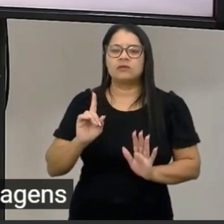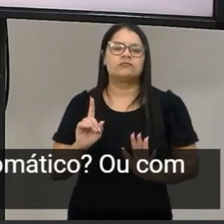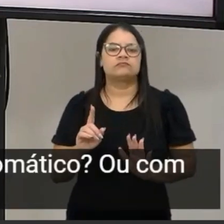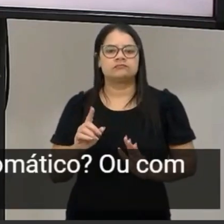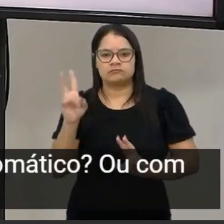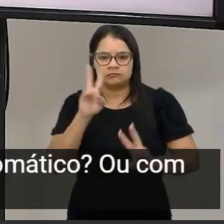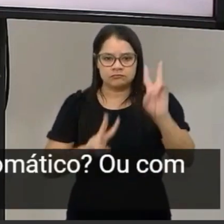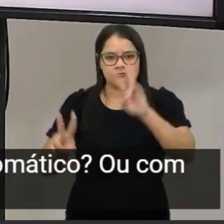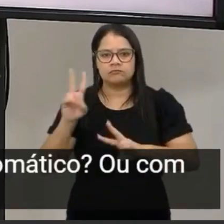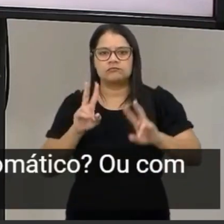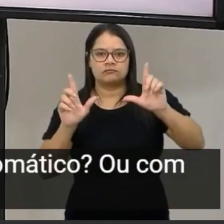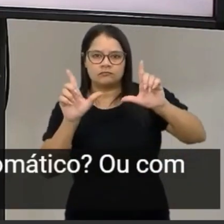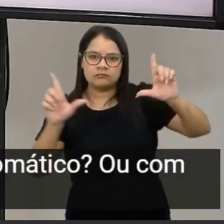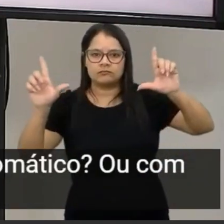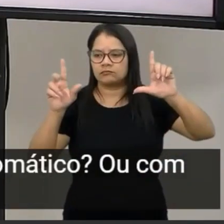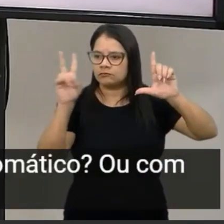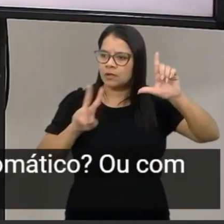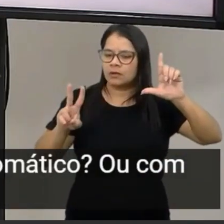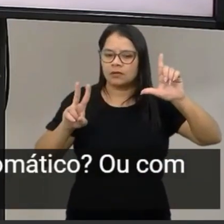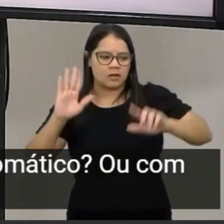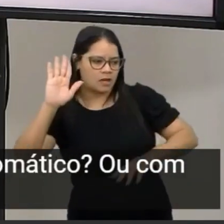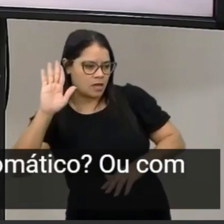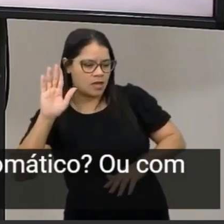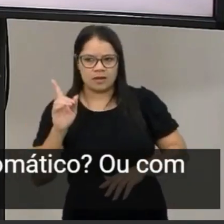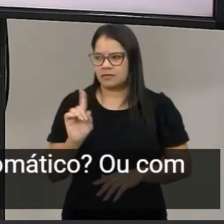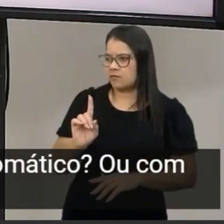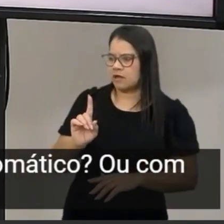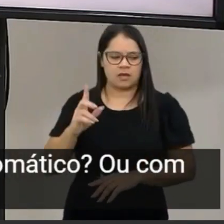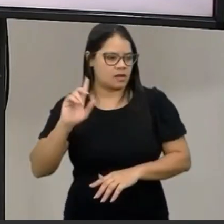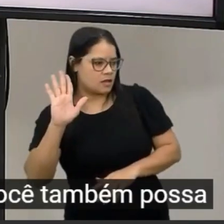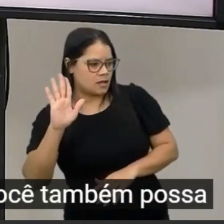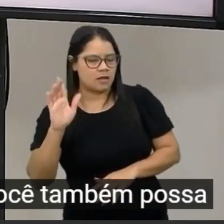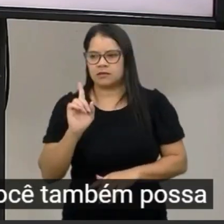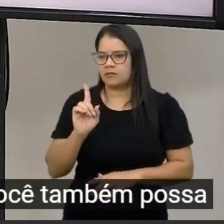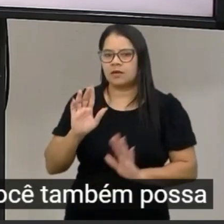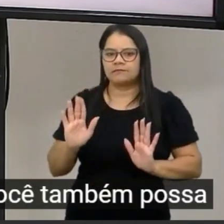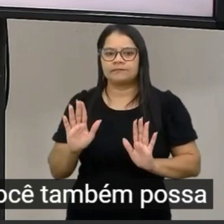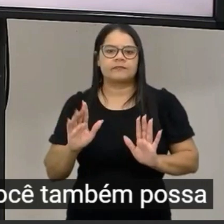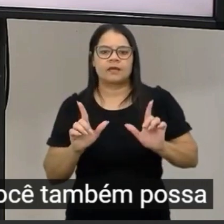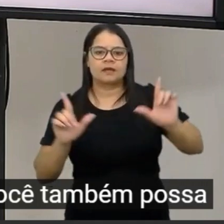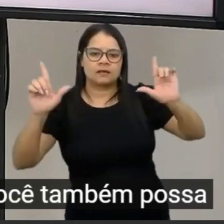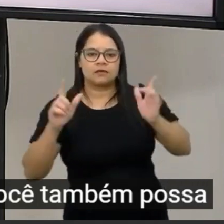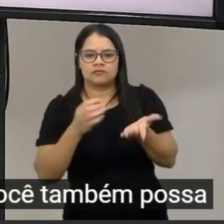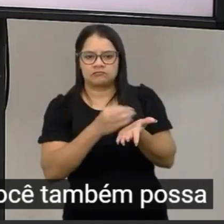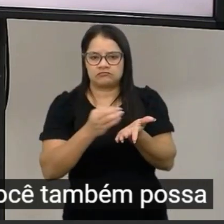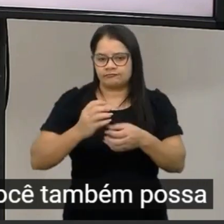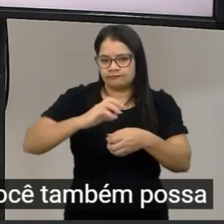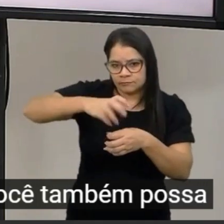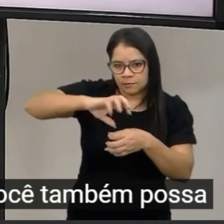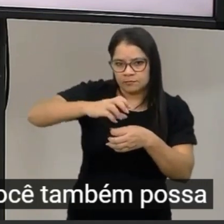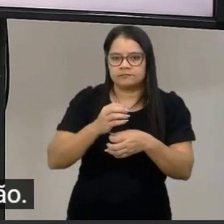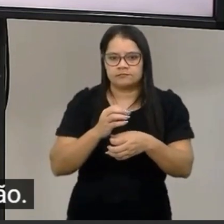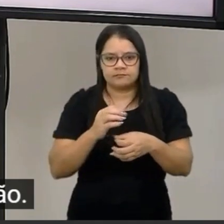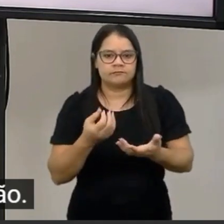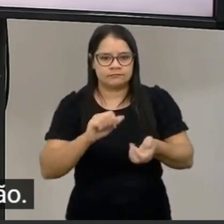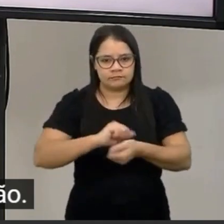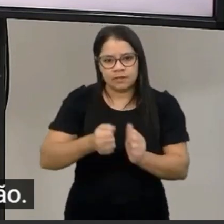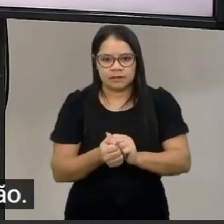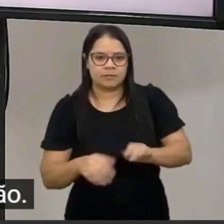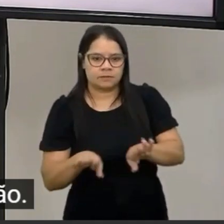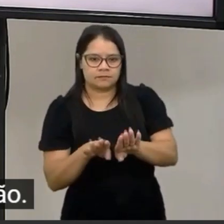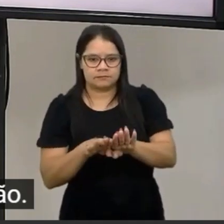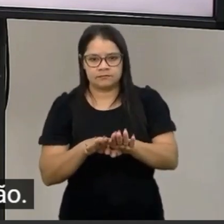mostrar imagens e nossos estudantes vão responder, é automático, não é automático, ou com cartãozinho, ou com tampinha de garrafa, eu trago a sugestão aqui para que você também possa